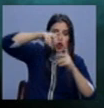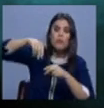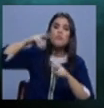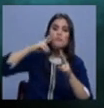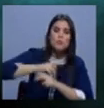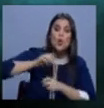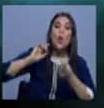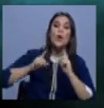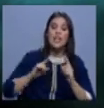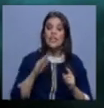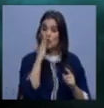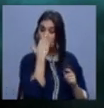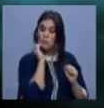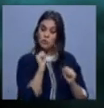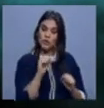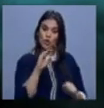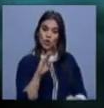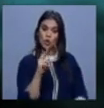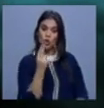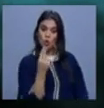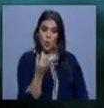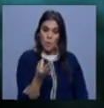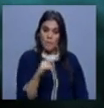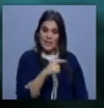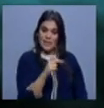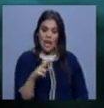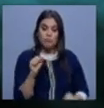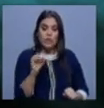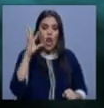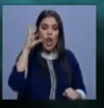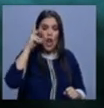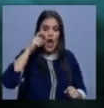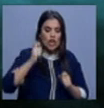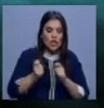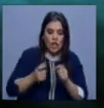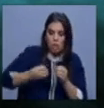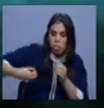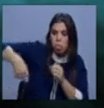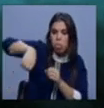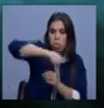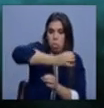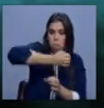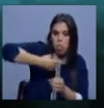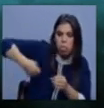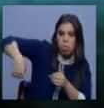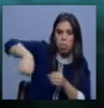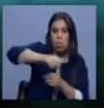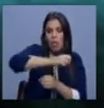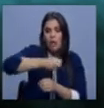gêmeos de Júpiteres quentes à volta de uma estrela. E estes Júpiteres orbitam a sua estrela a cada 9